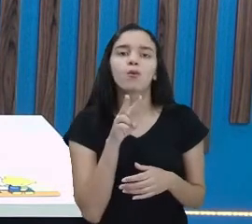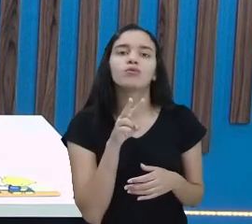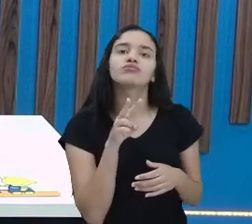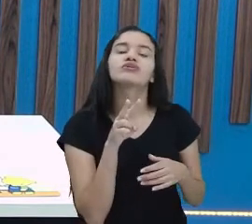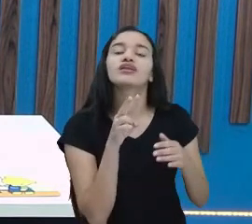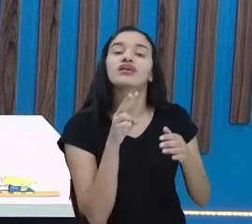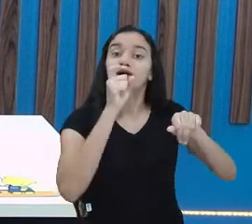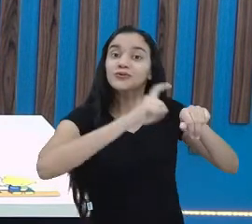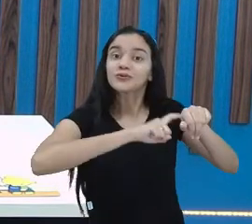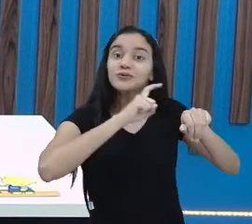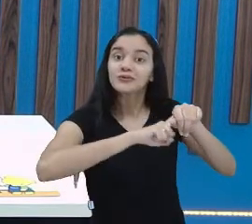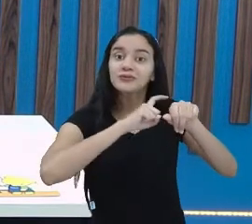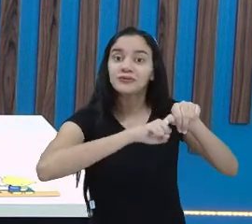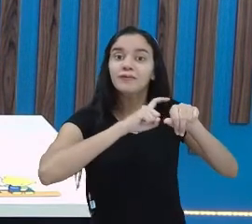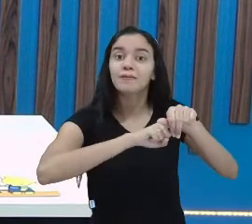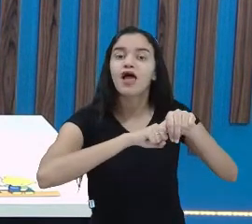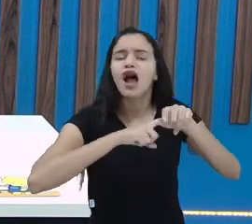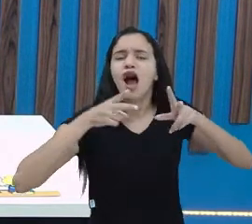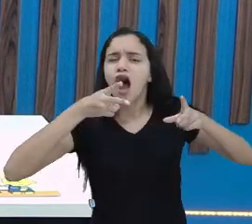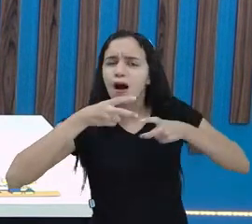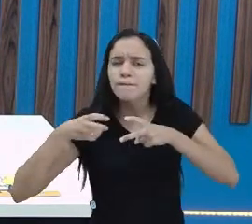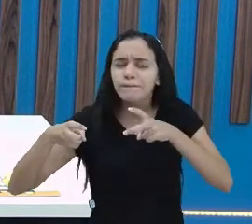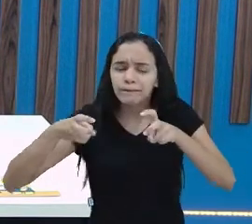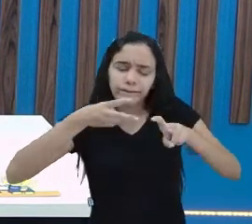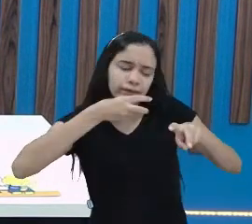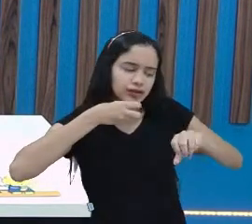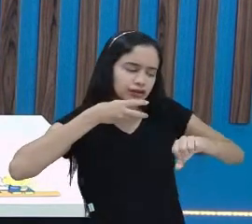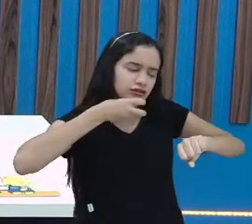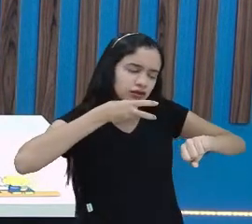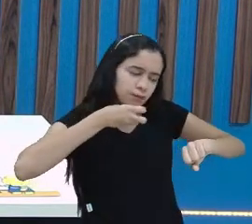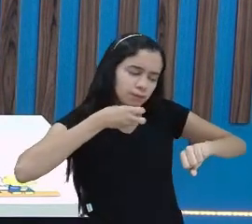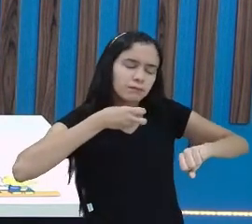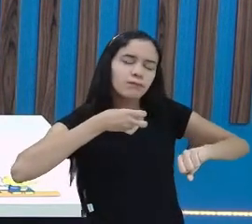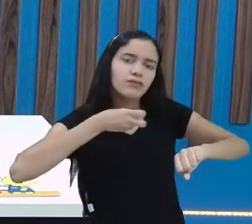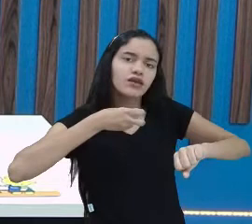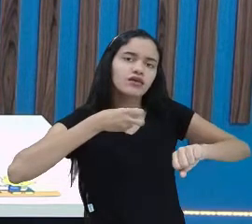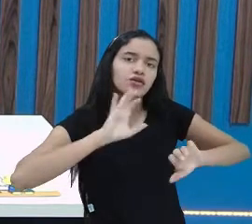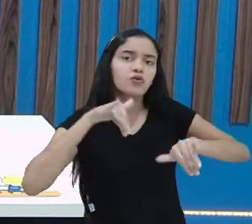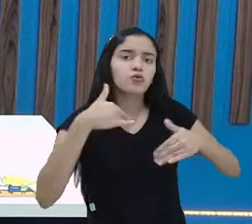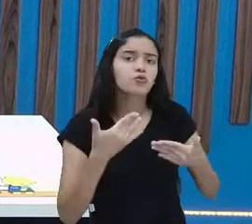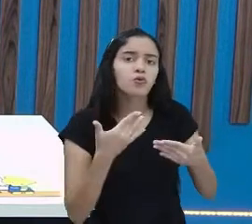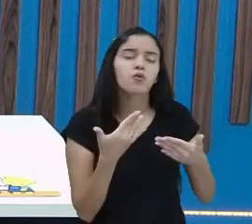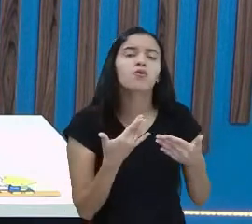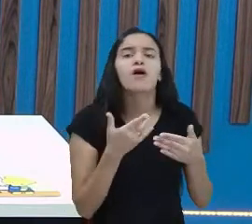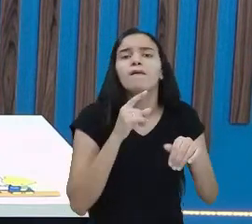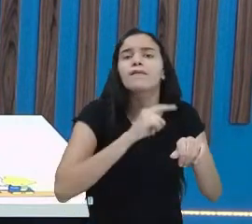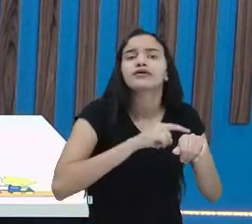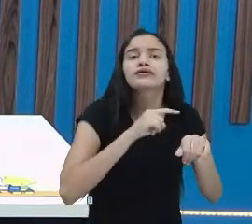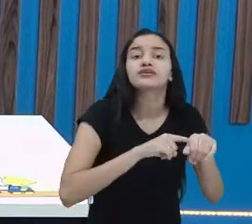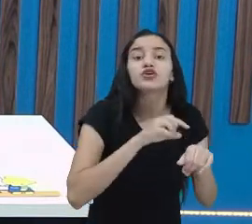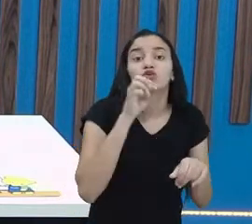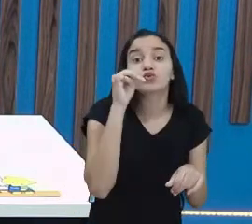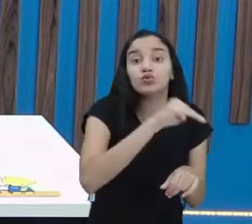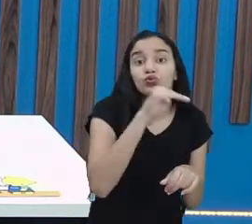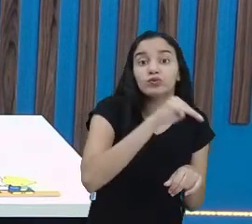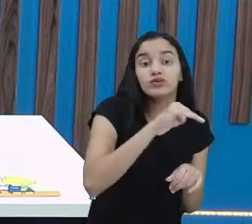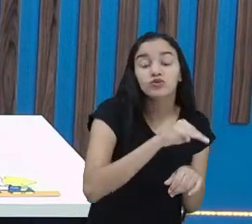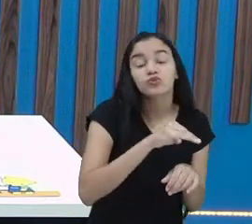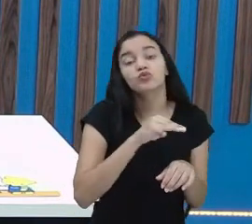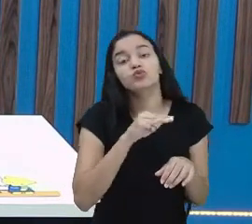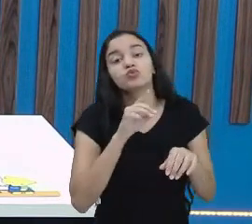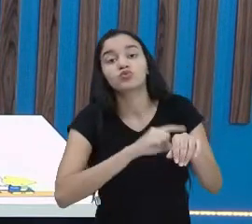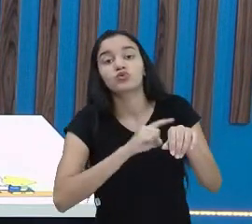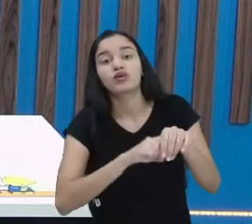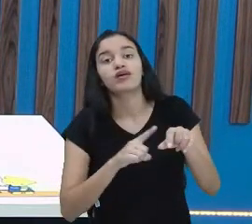no relógio, a gente aprendeu a observar a hora no relógio, a distinguir qual é a parte do relógio que marca os minutos, qual é a parte